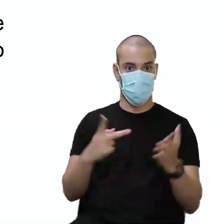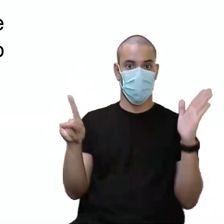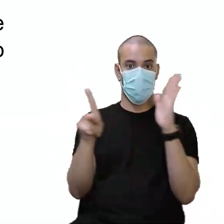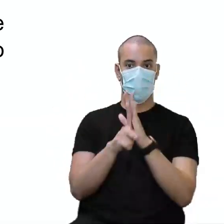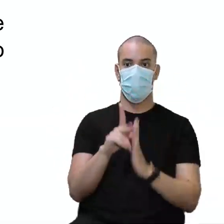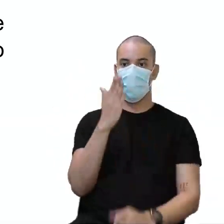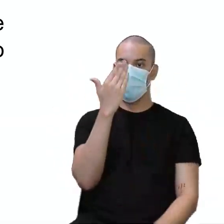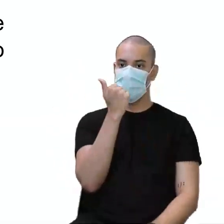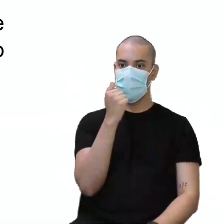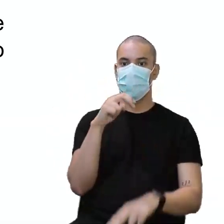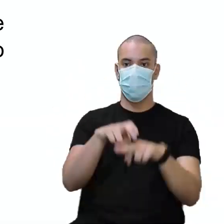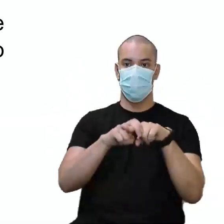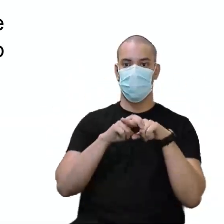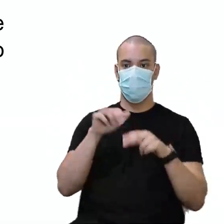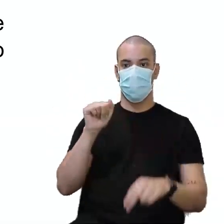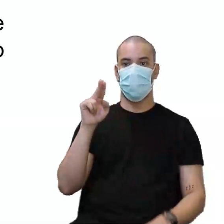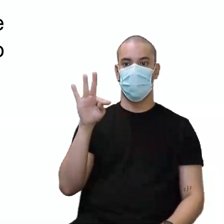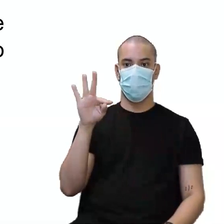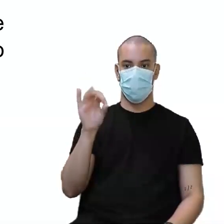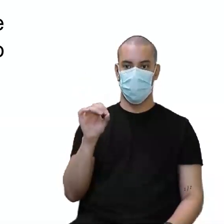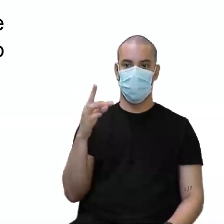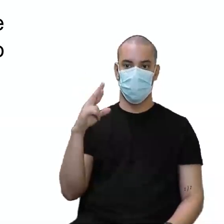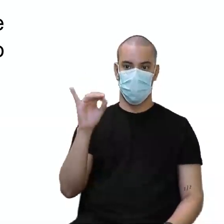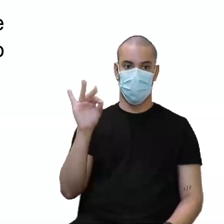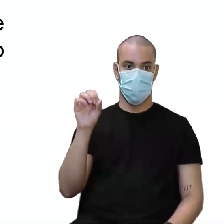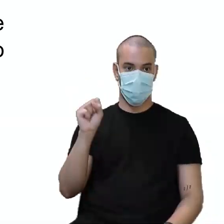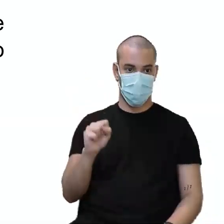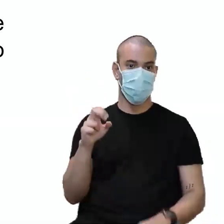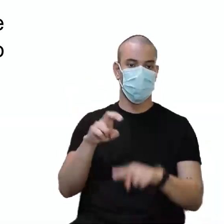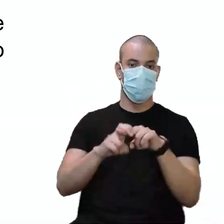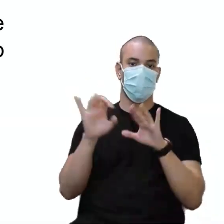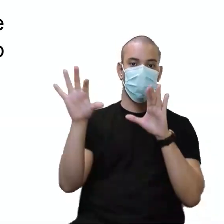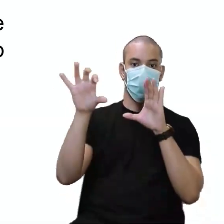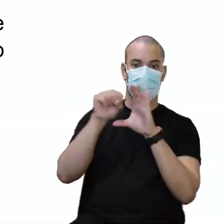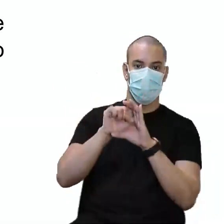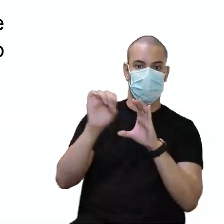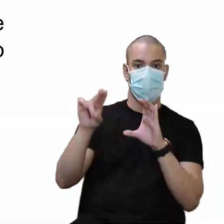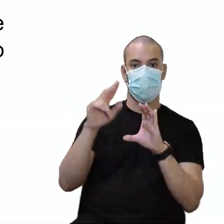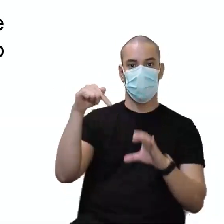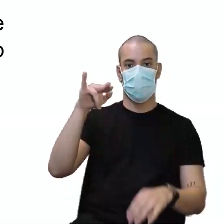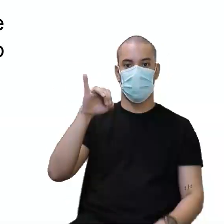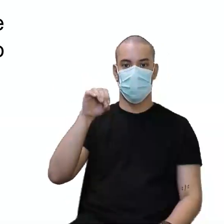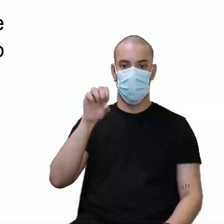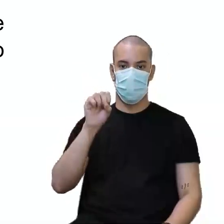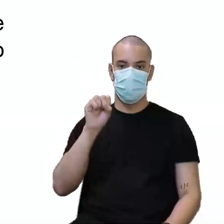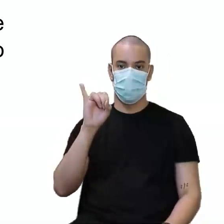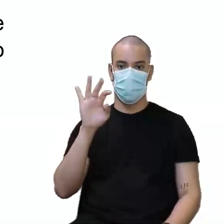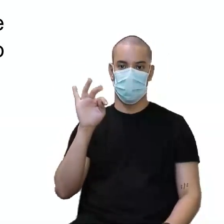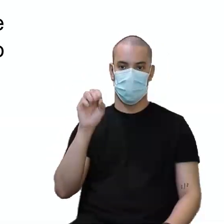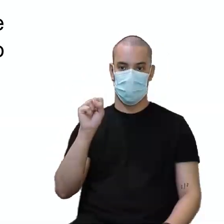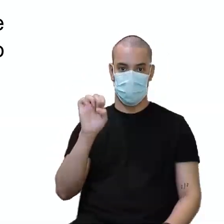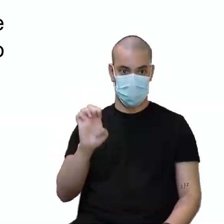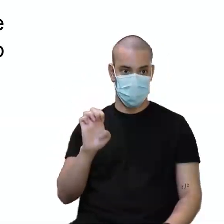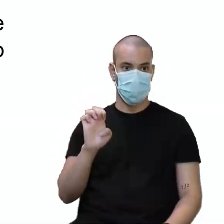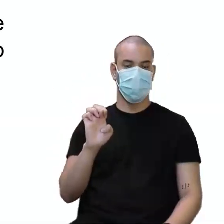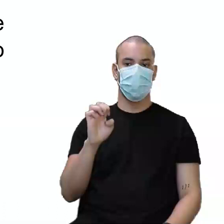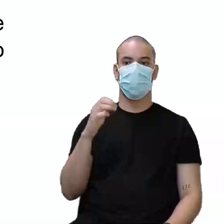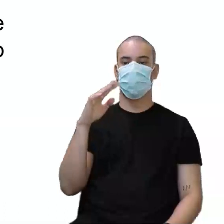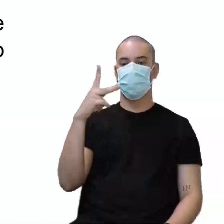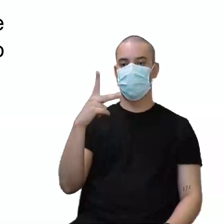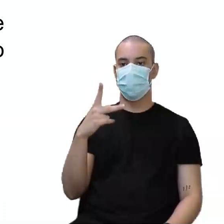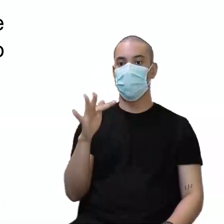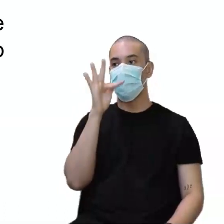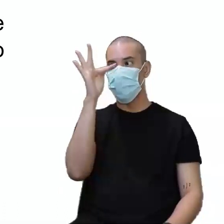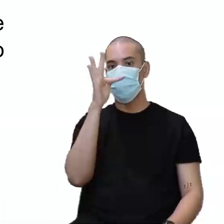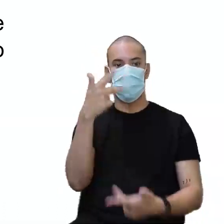próprio alimento, por isso são chamados de autótrofos, seja através da fotossíntese ou quimiossíntese. As plantas e os plânctons